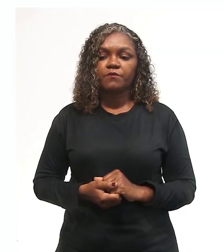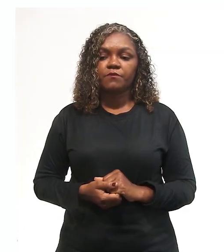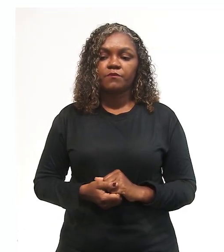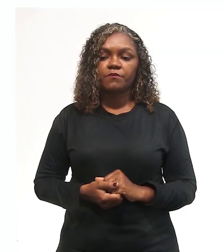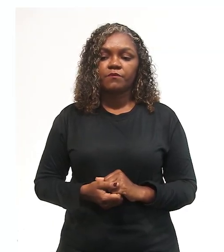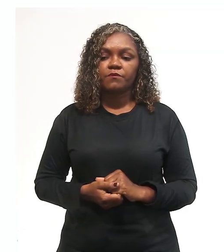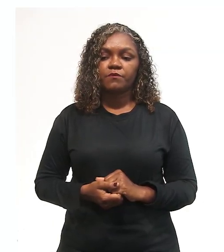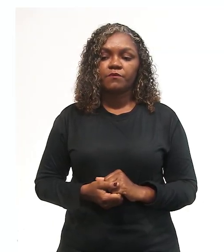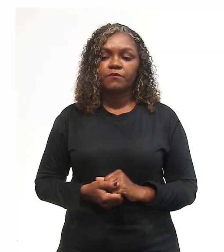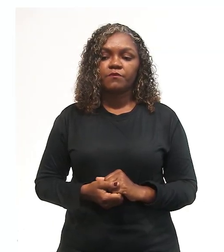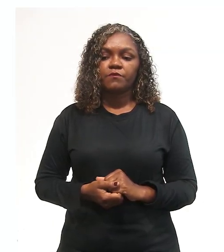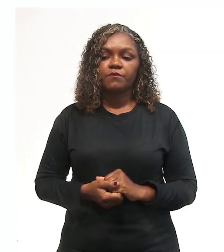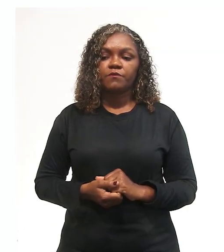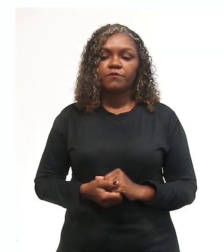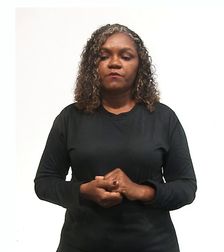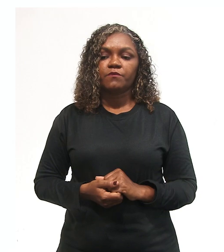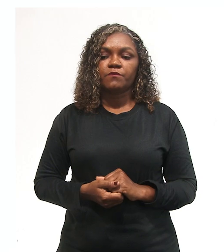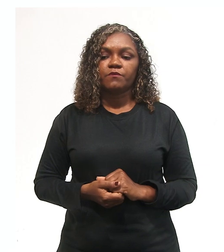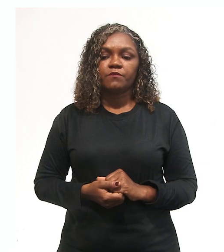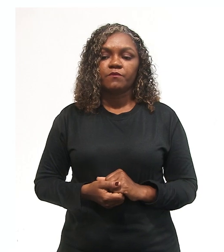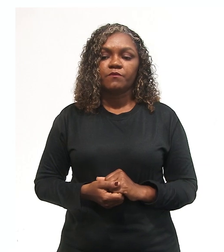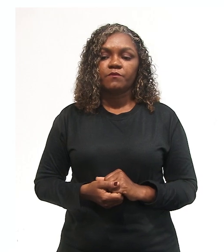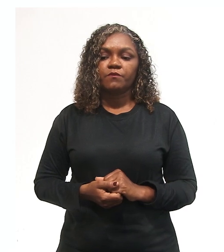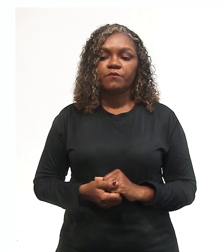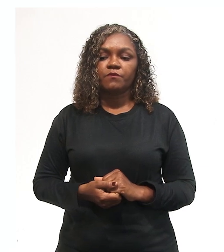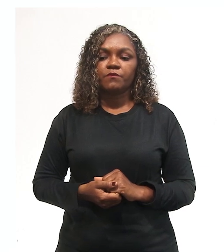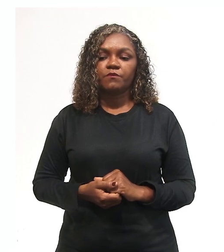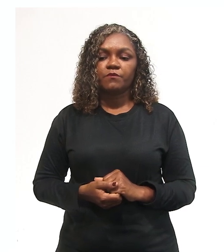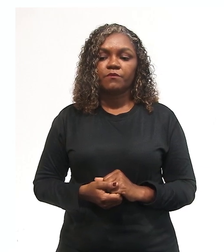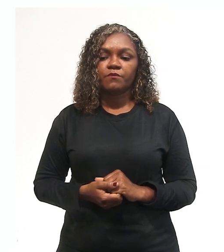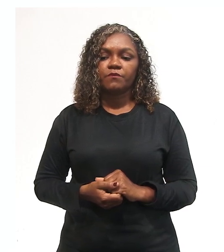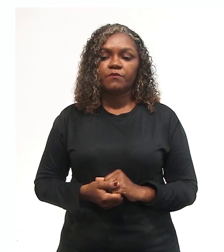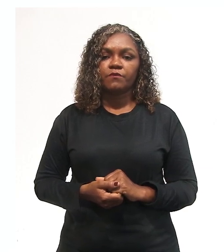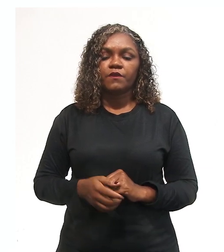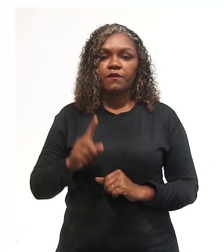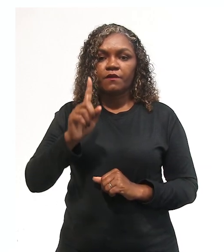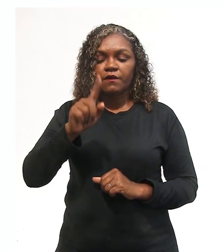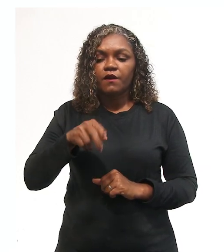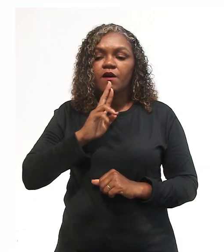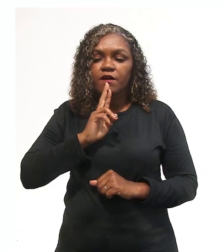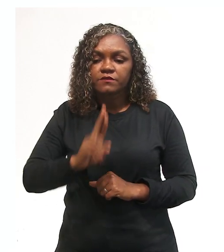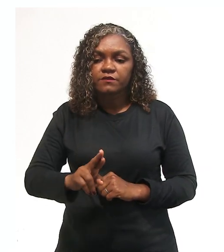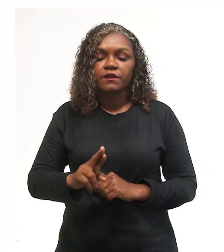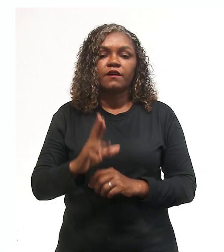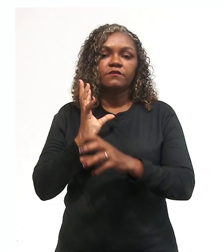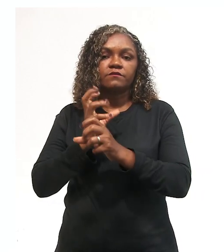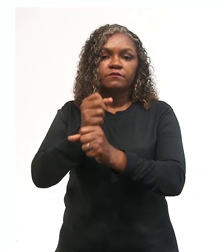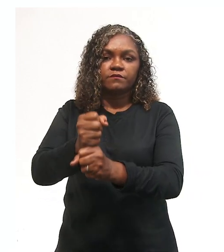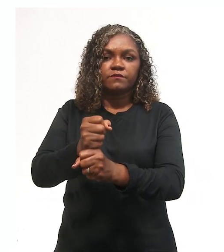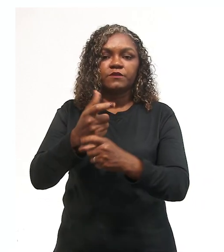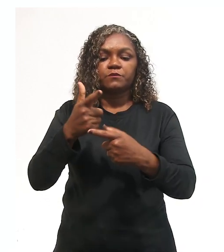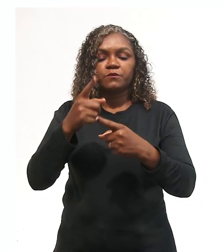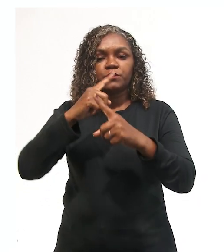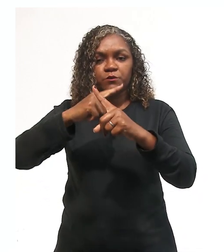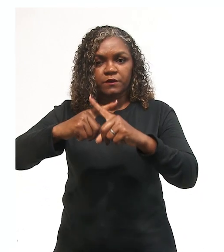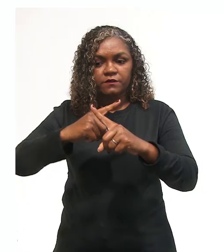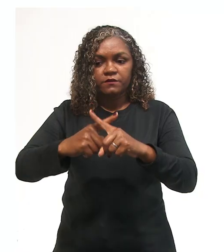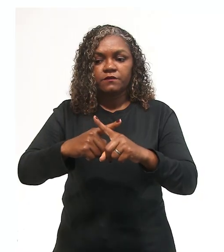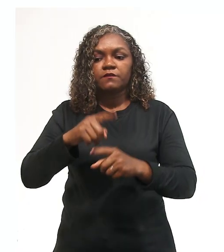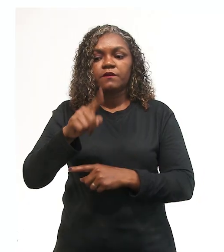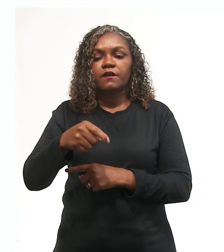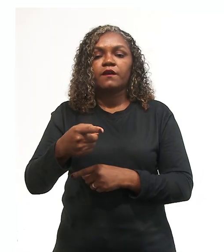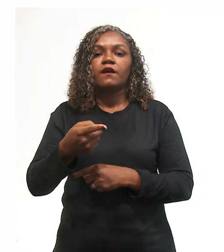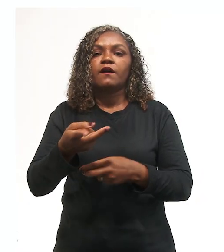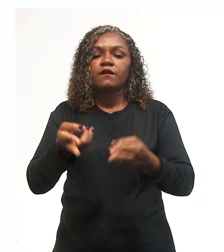Repete os zeros aqui. 2 vezes 2, 4. 2, 2. A gente vai ter